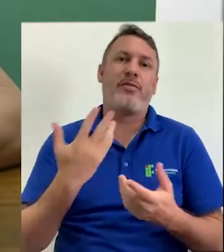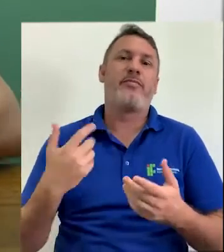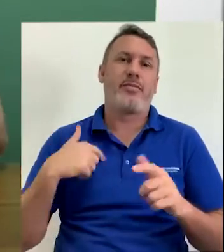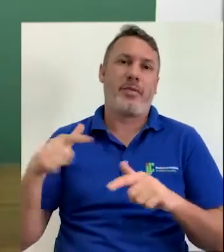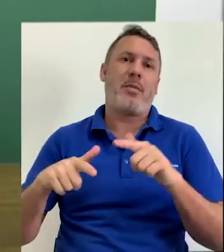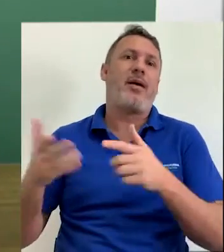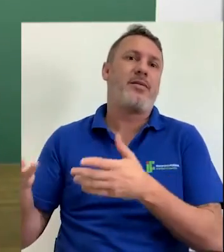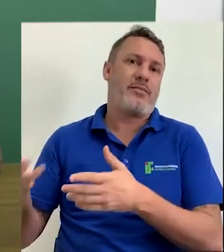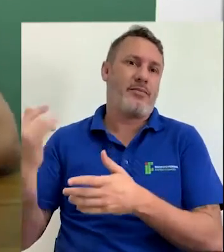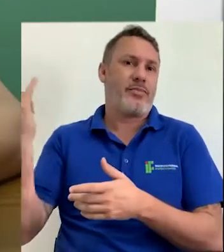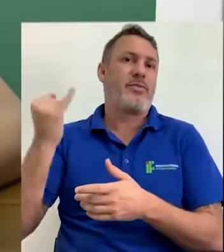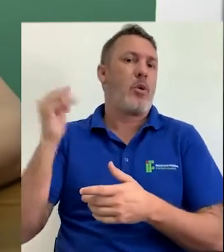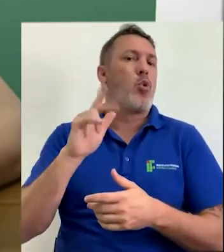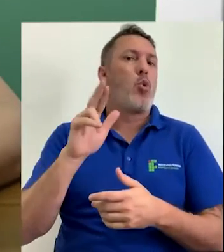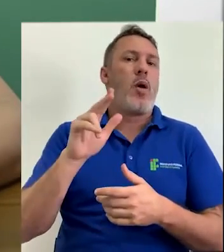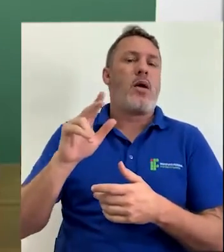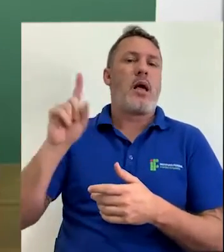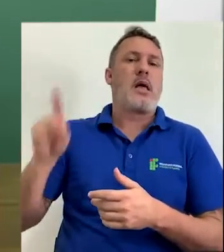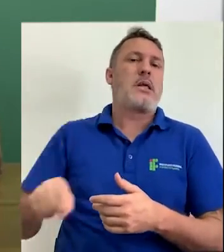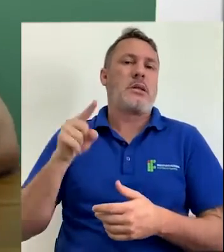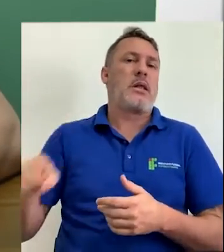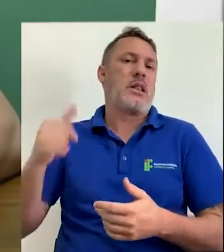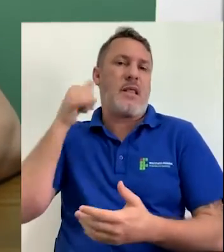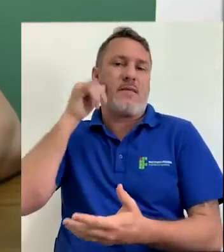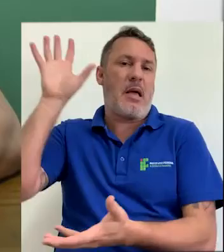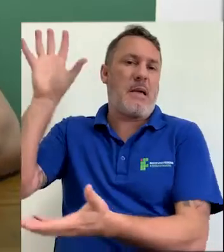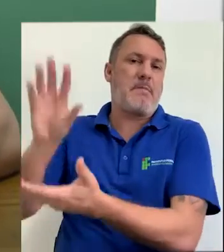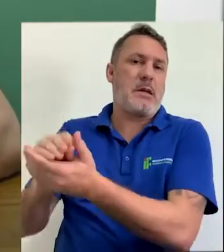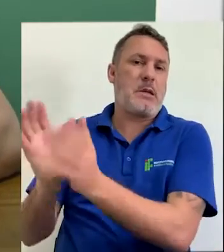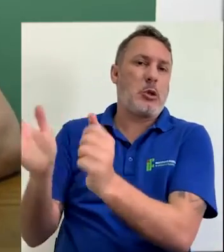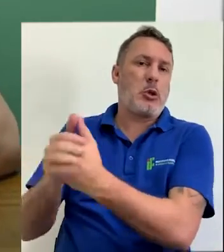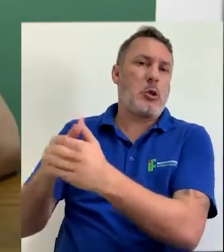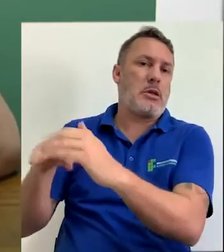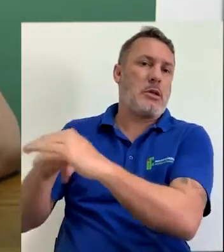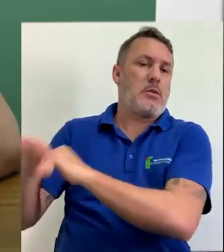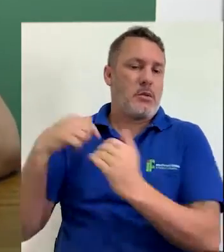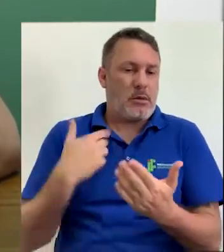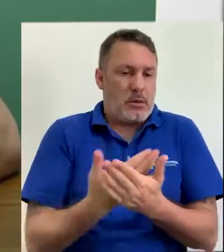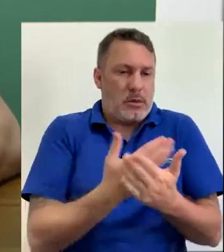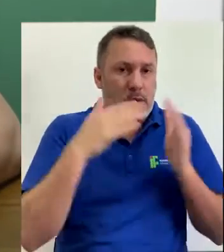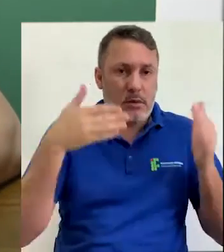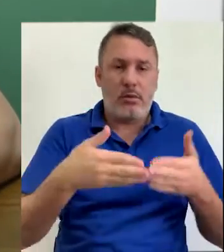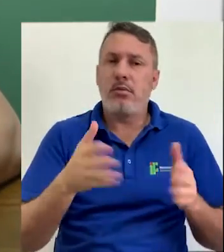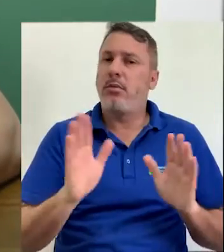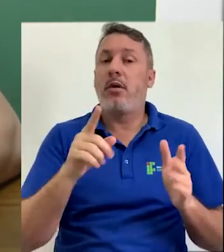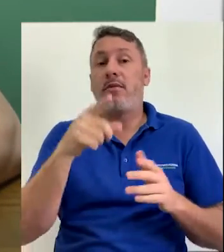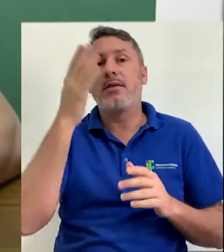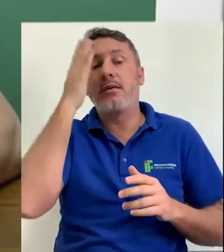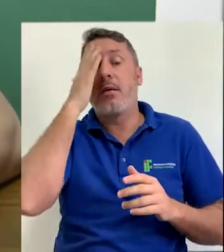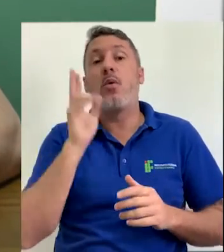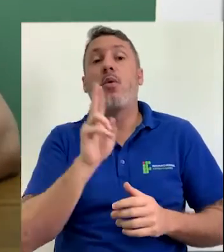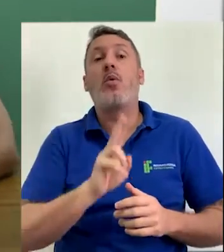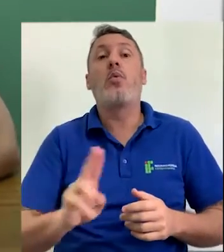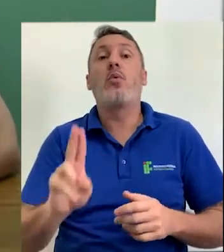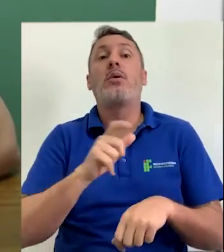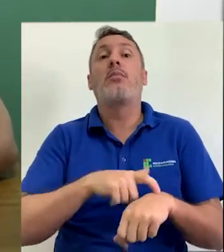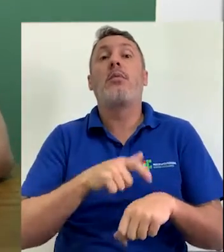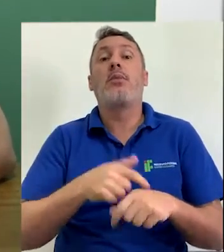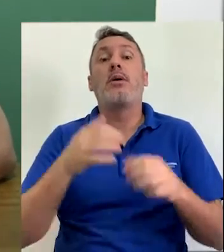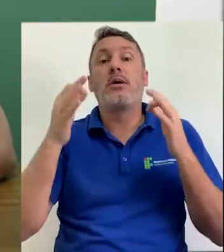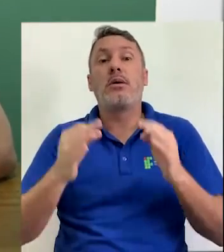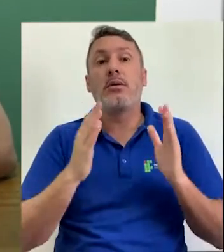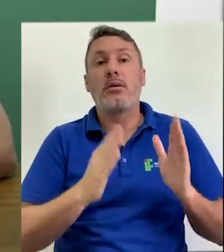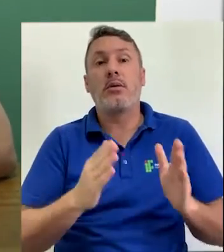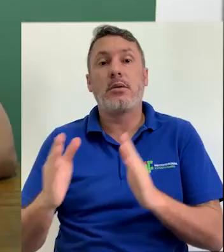Então, não se trata aqui de eliminar o smartphone, se trata de potencializar o seu uso. Permitir